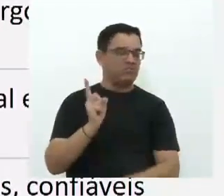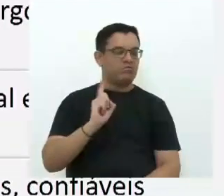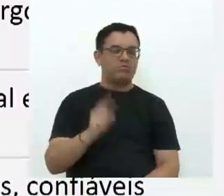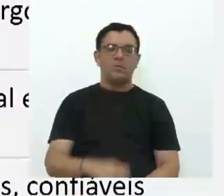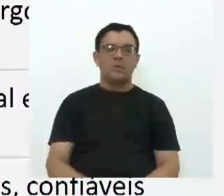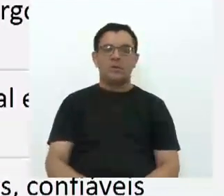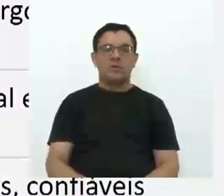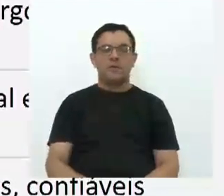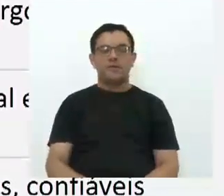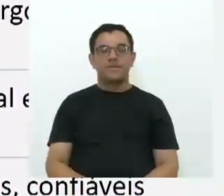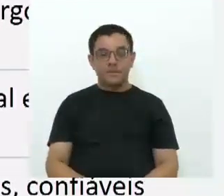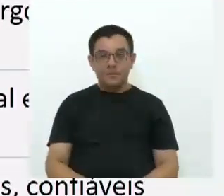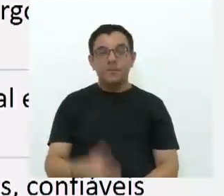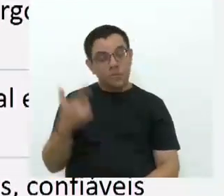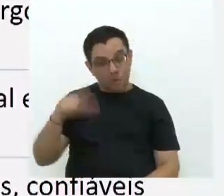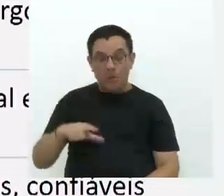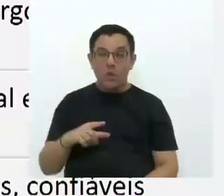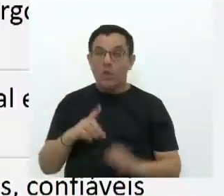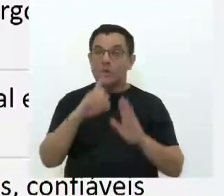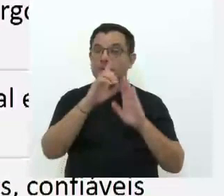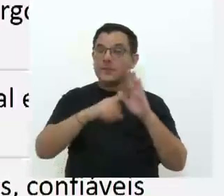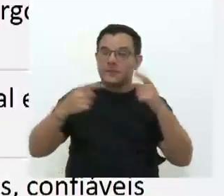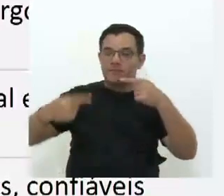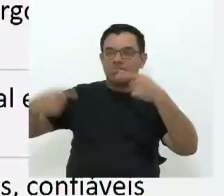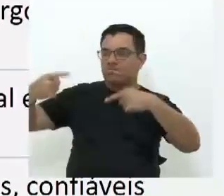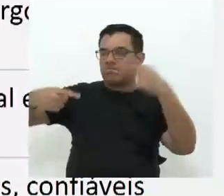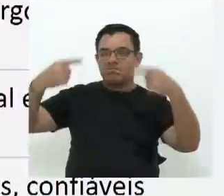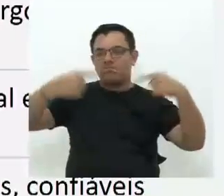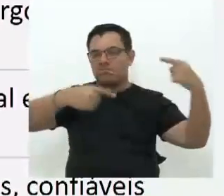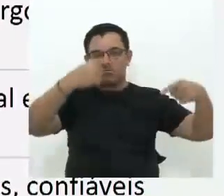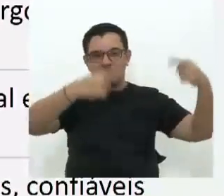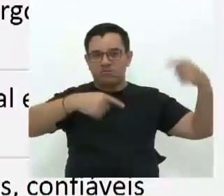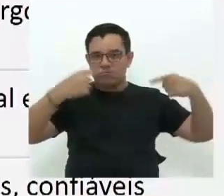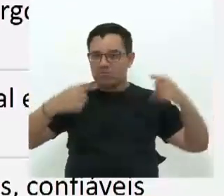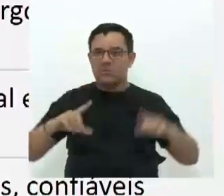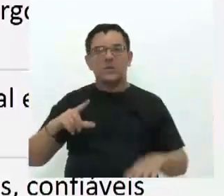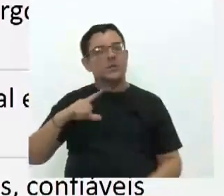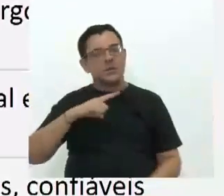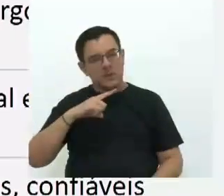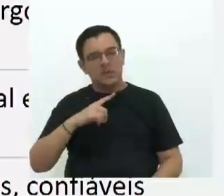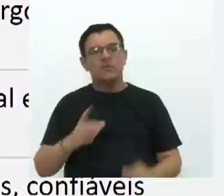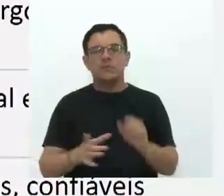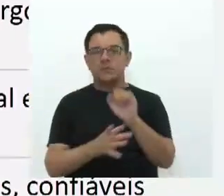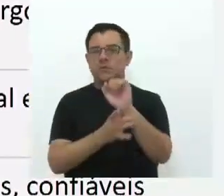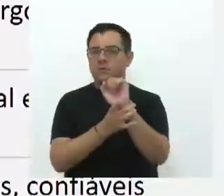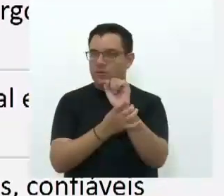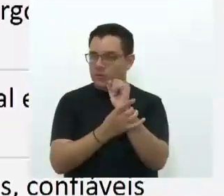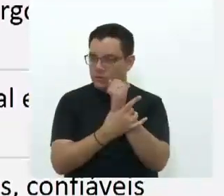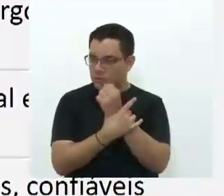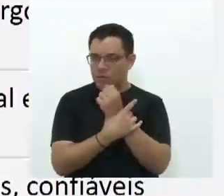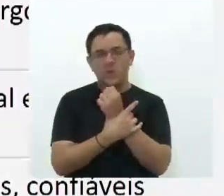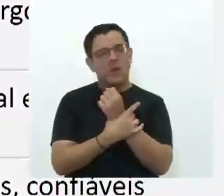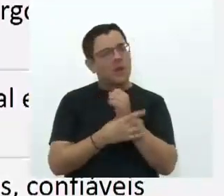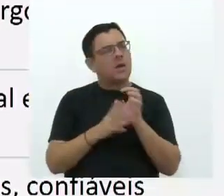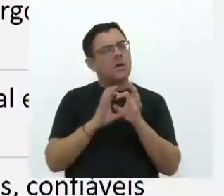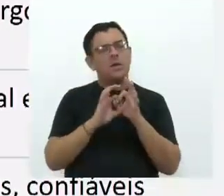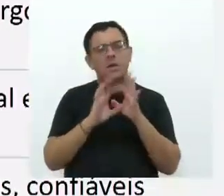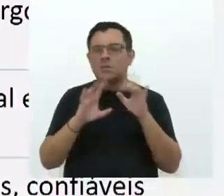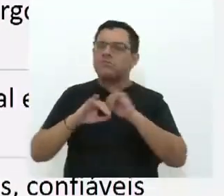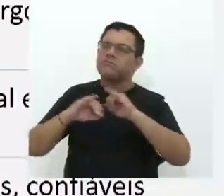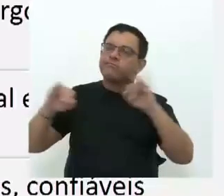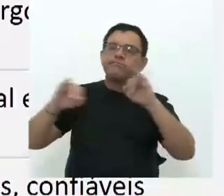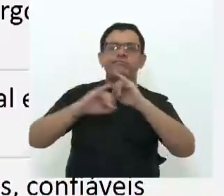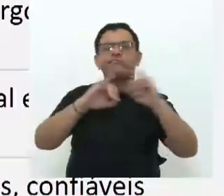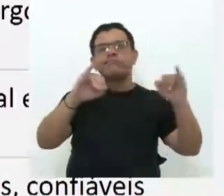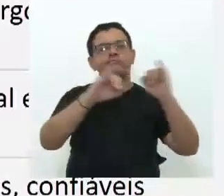ainda direito de competição com segurança e confiabilidade pessoal institucional então é uma liberdade de fazer campanha é